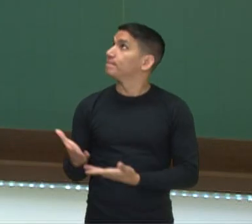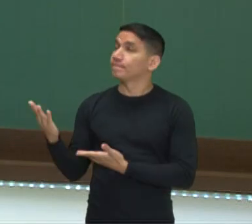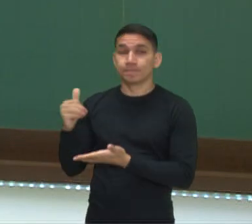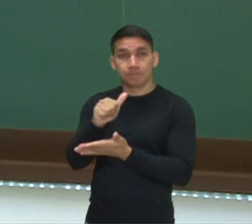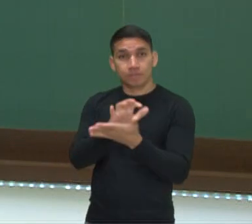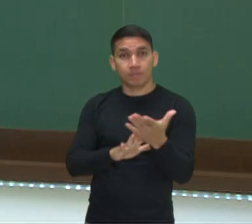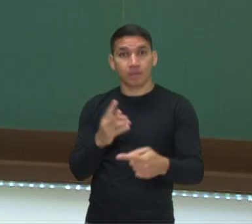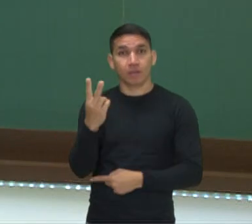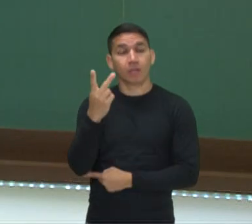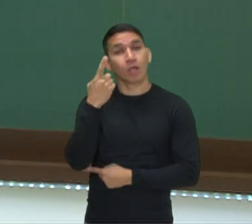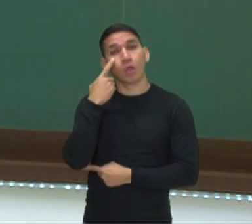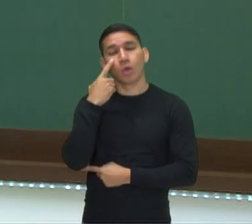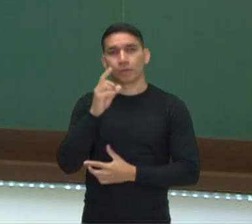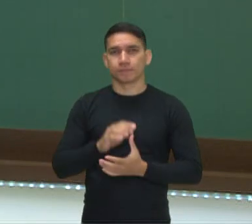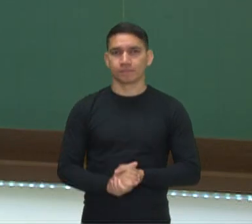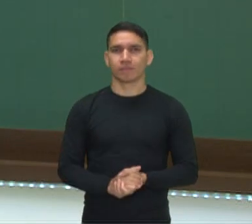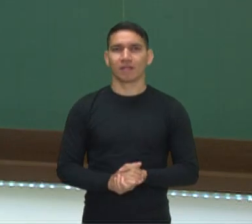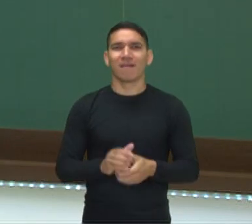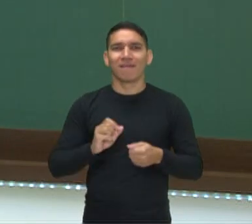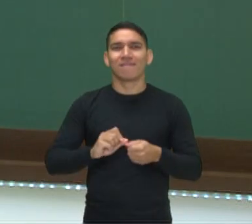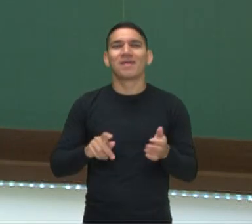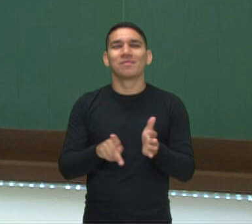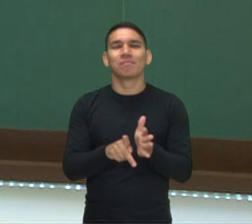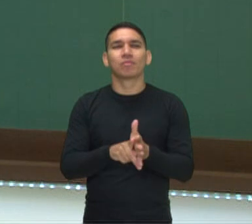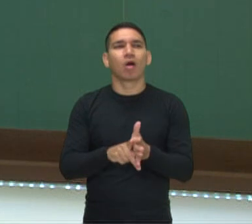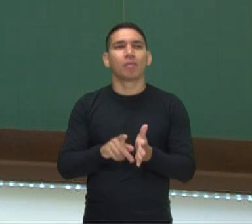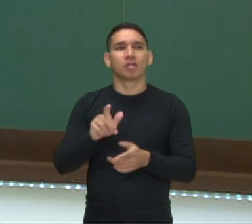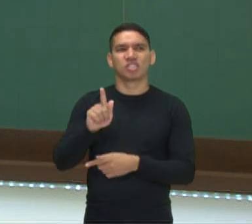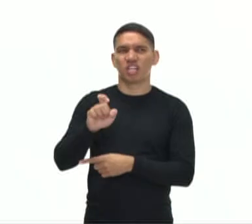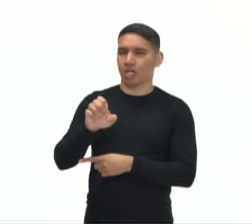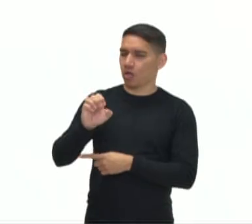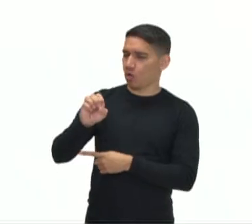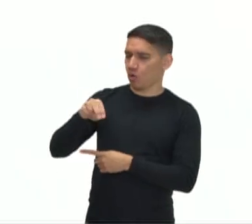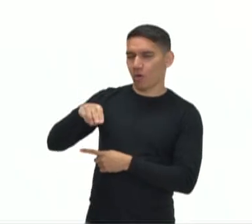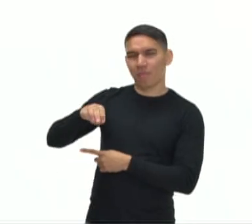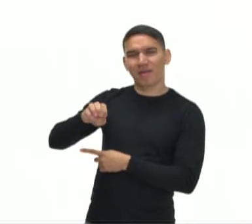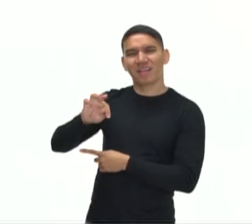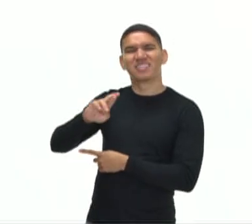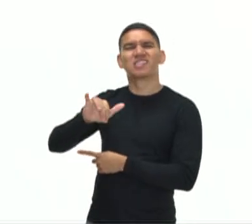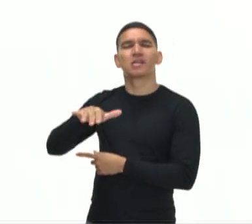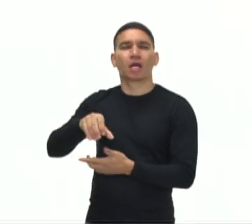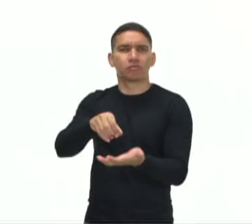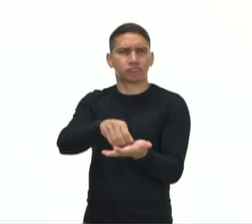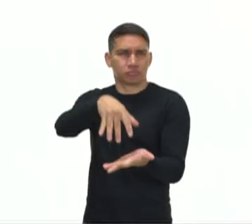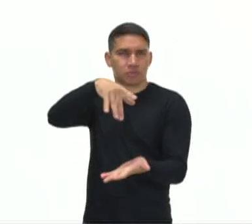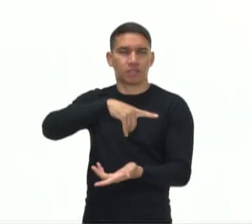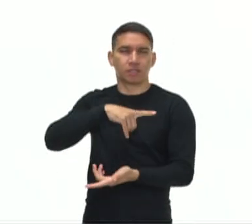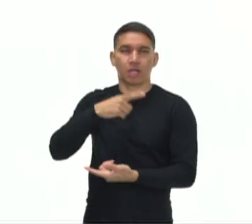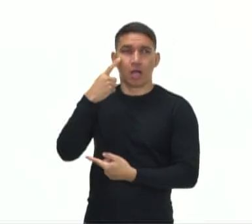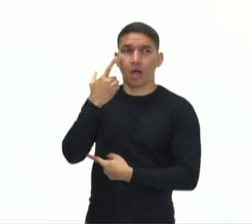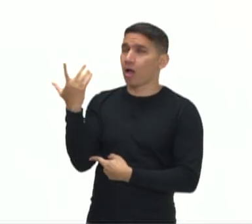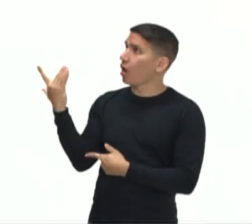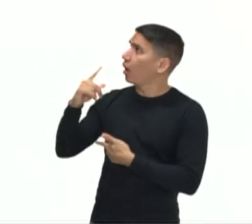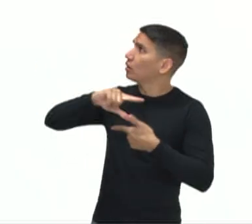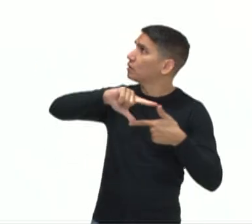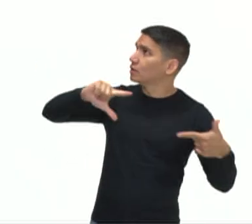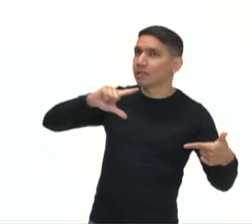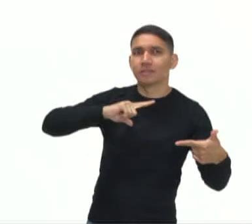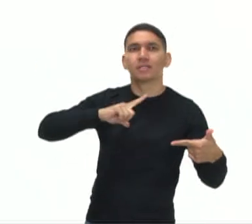segundo exercício, vamos trabalhar um pouco aqui com a geometria. Observando o retângulo abaixo, determine a área da